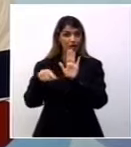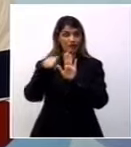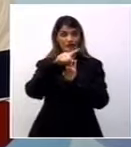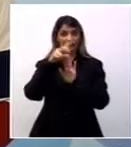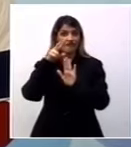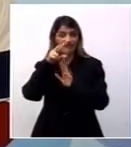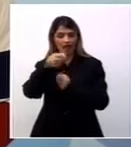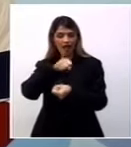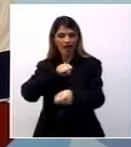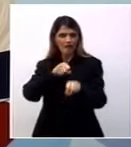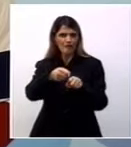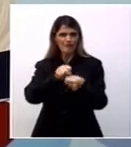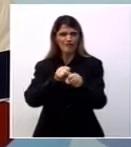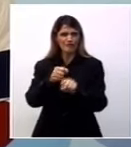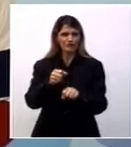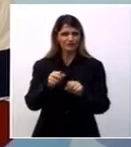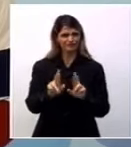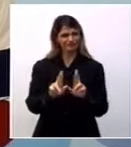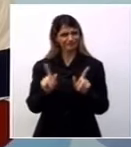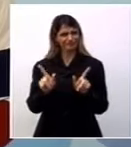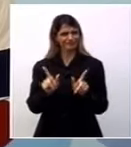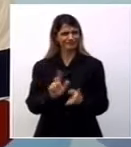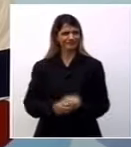um vídeo.